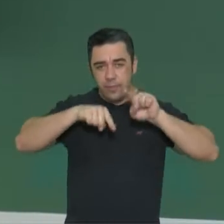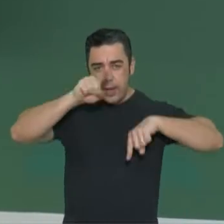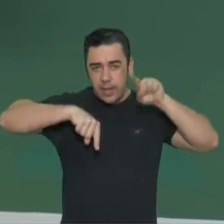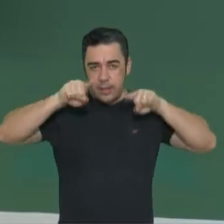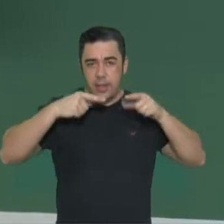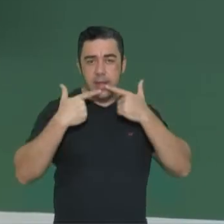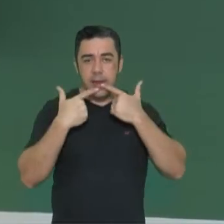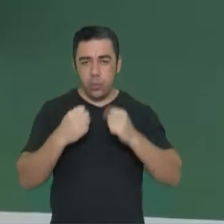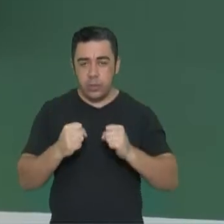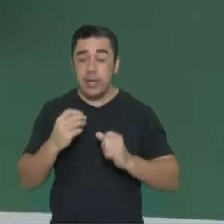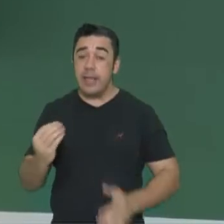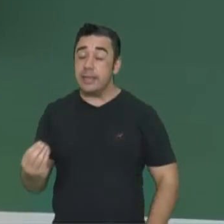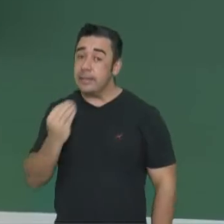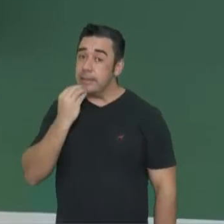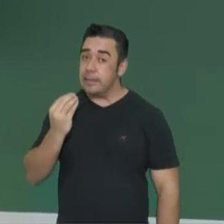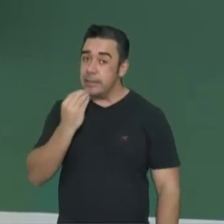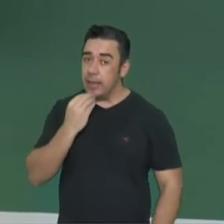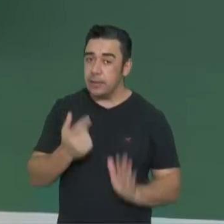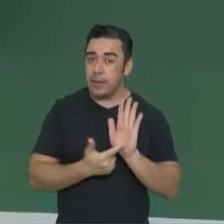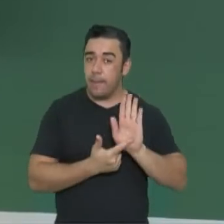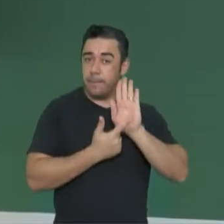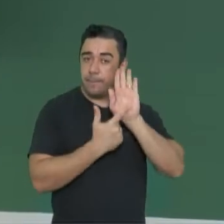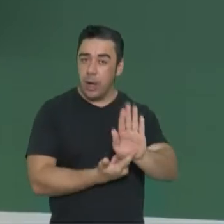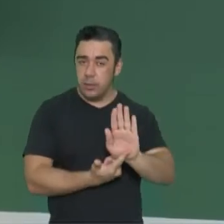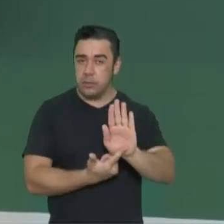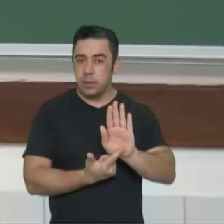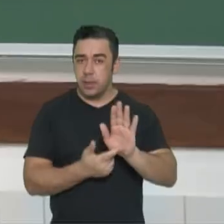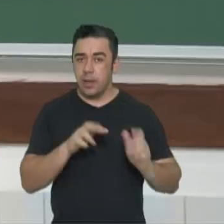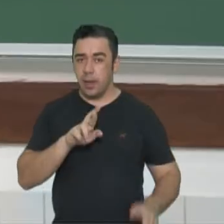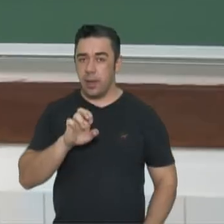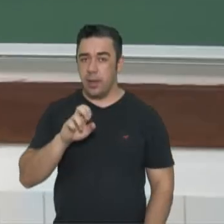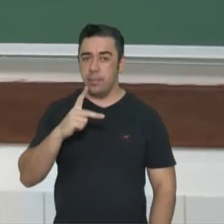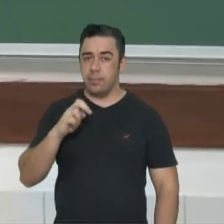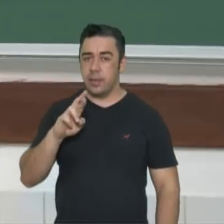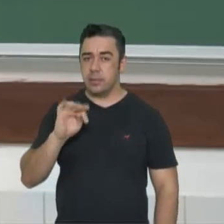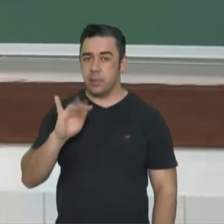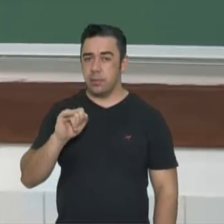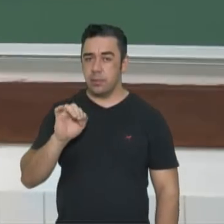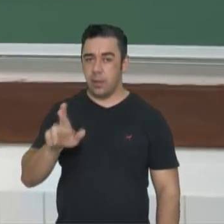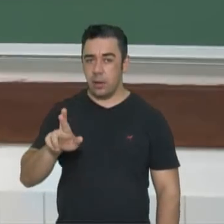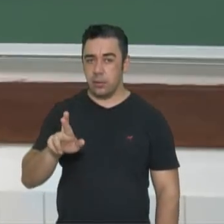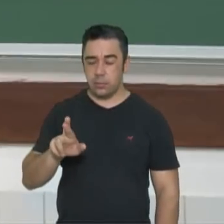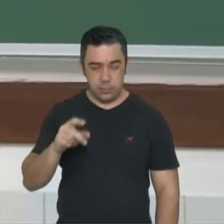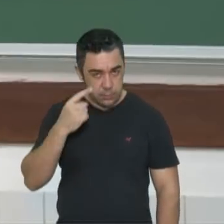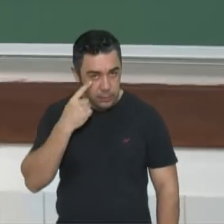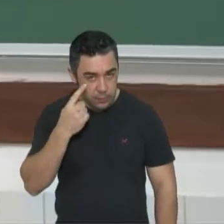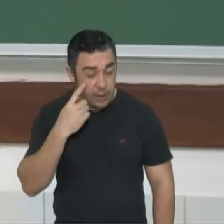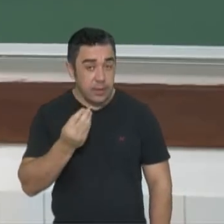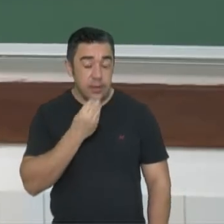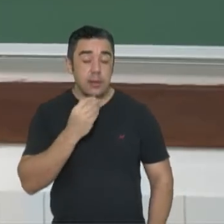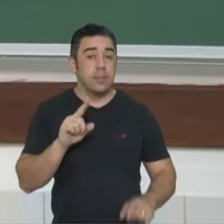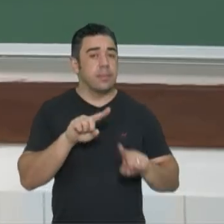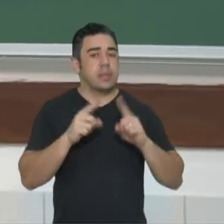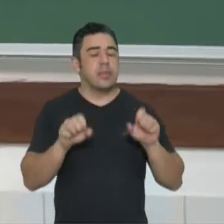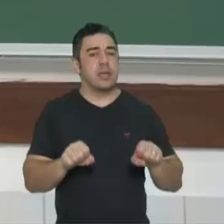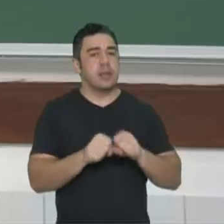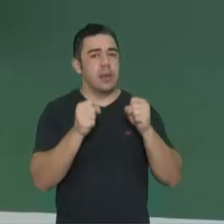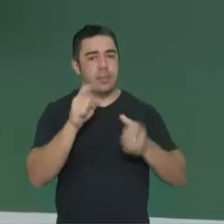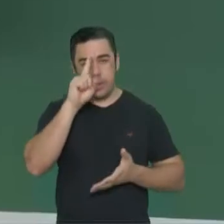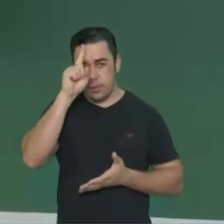que ele tenta representar essa variedade linguística, certo? Mas ele desconstituiu essa ideia.